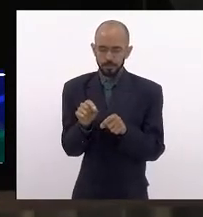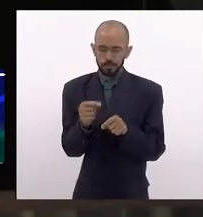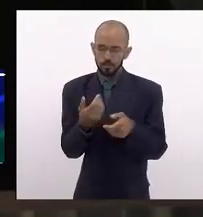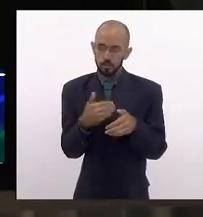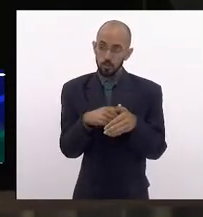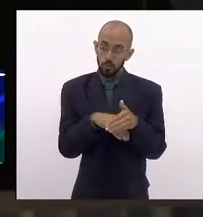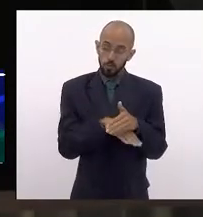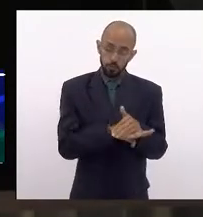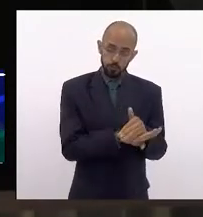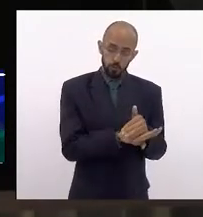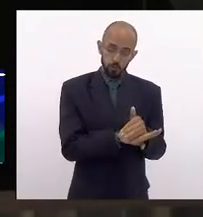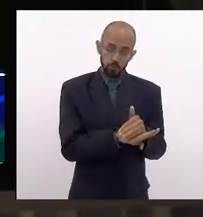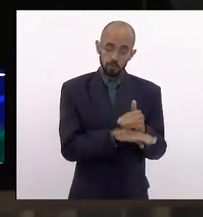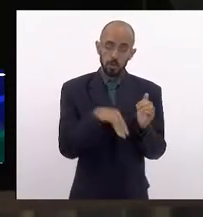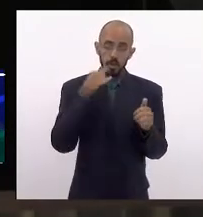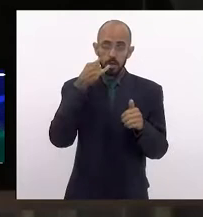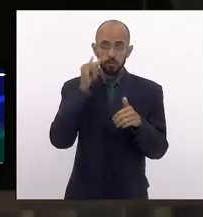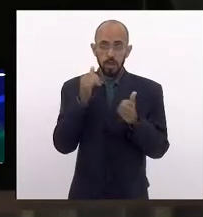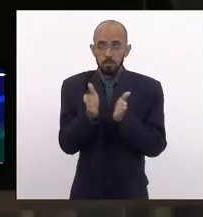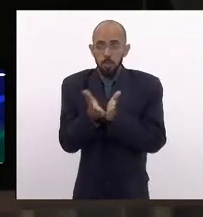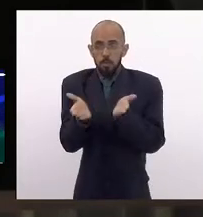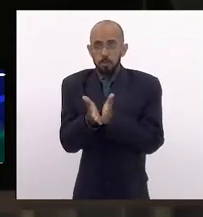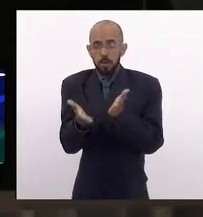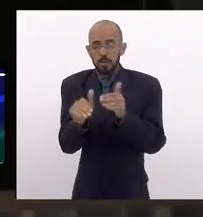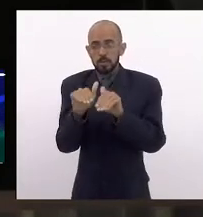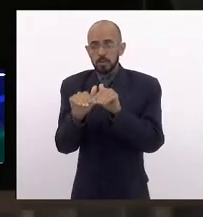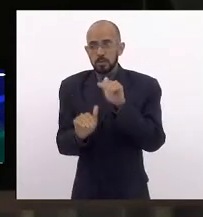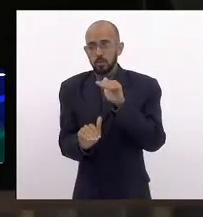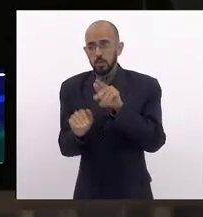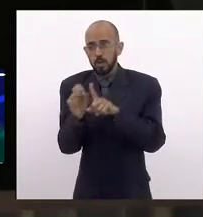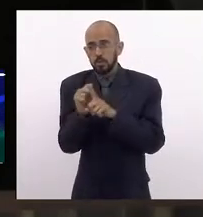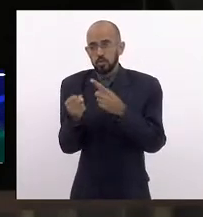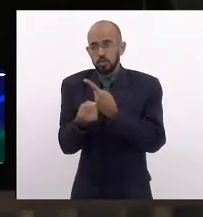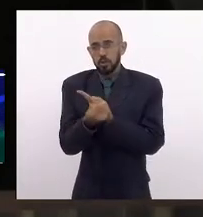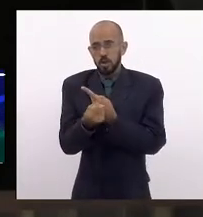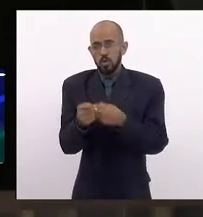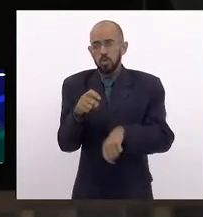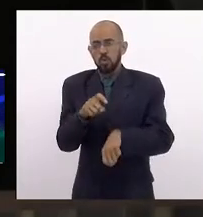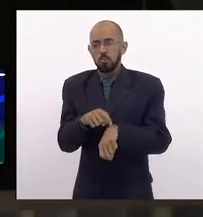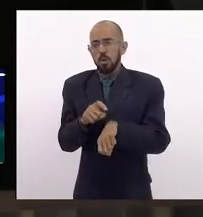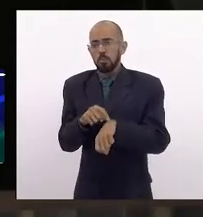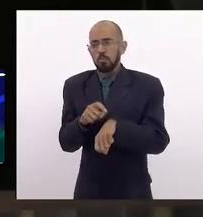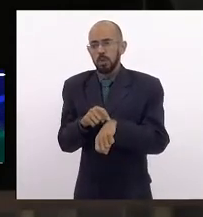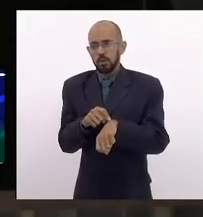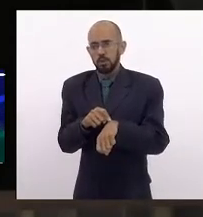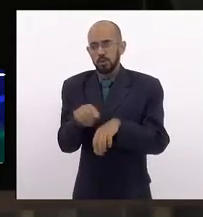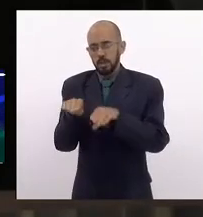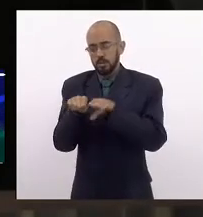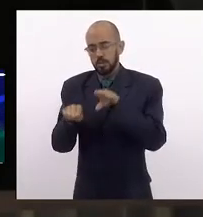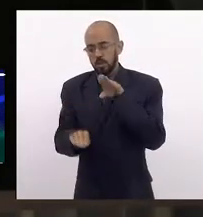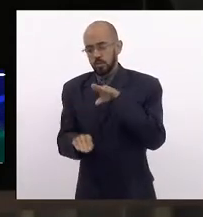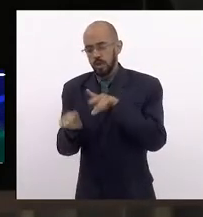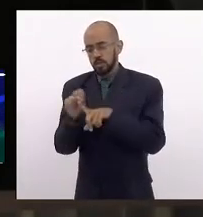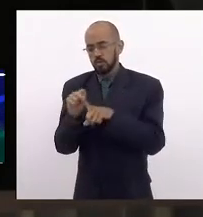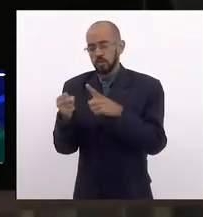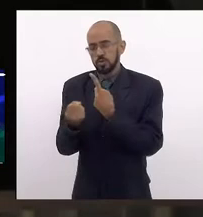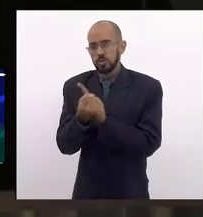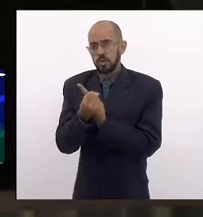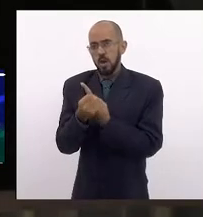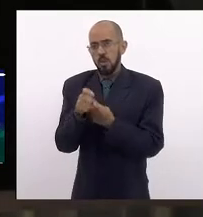de combate à pobreza e às desigualdades sociais e nesse momento em que a desigualdade social